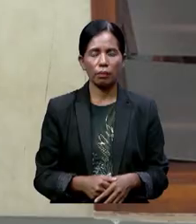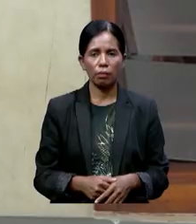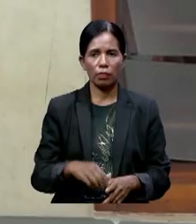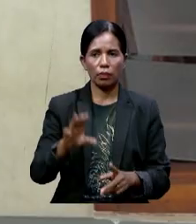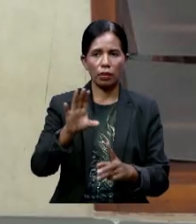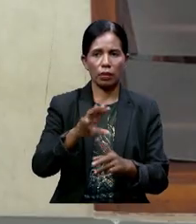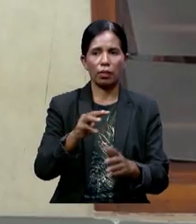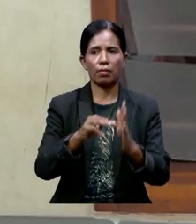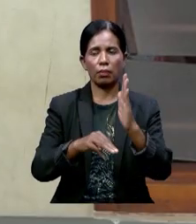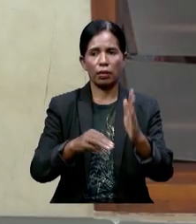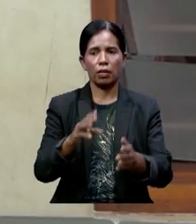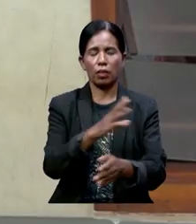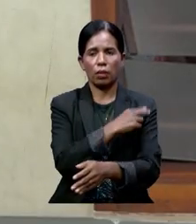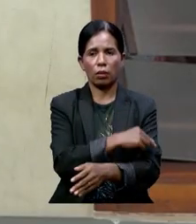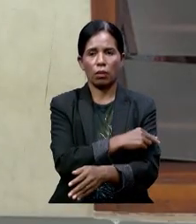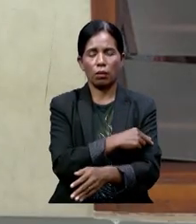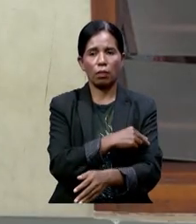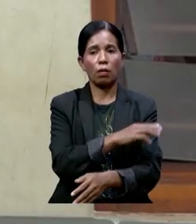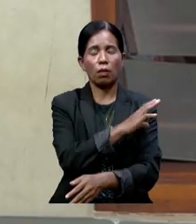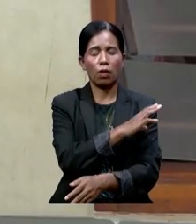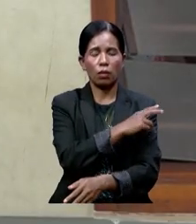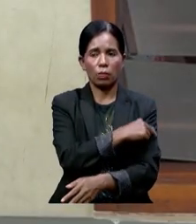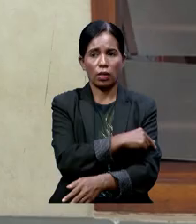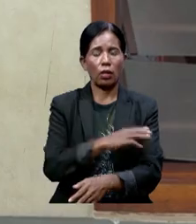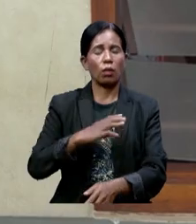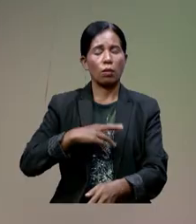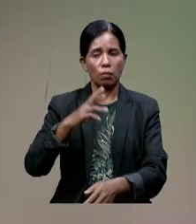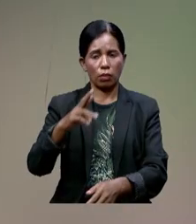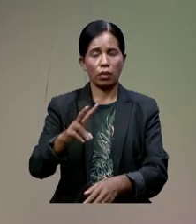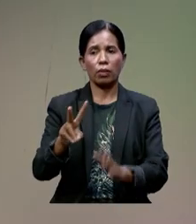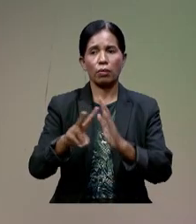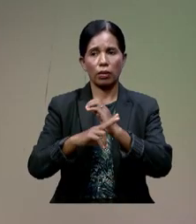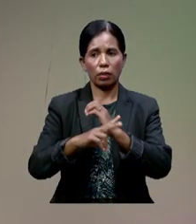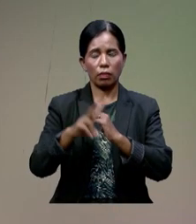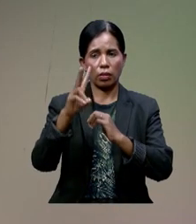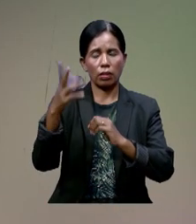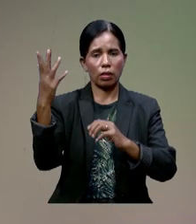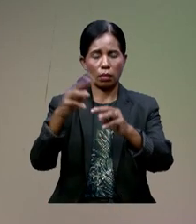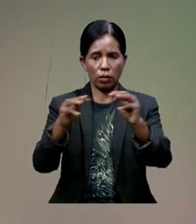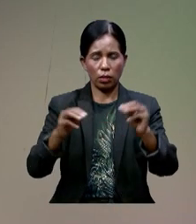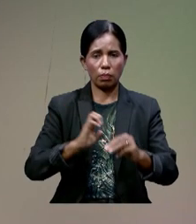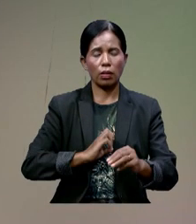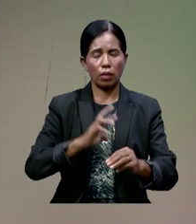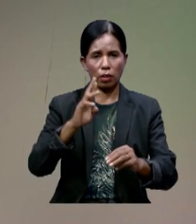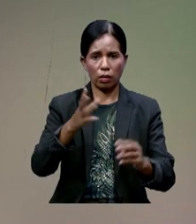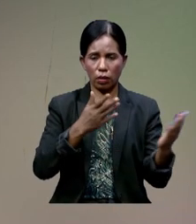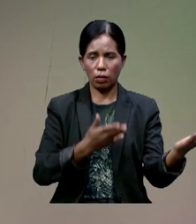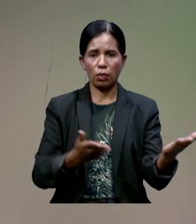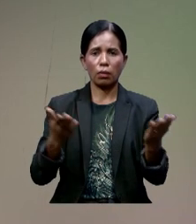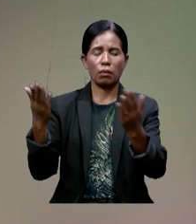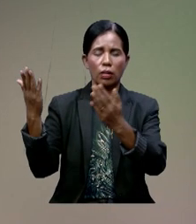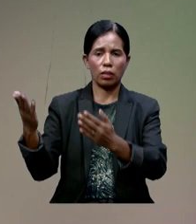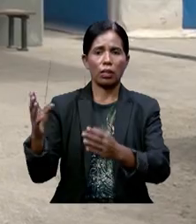Coordenador Médico Centro Saúde Comoro HTT, vítima na rua nebeheta na acidente e município Armeira, evacua mai e a